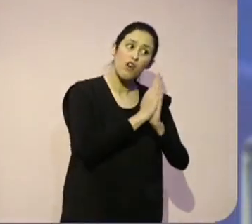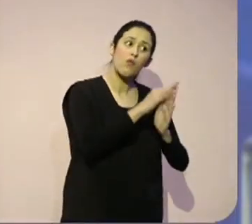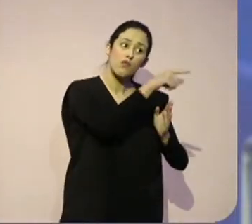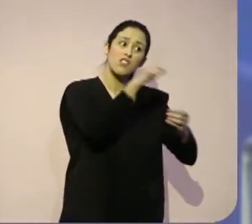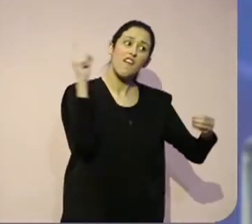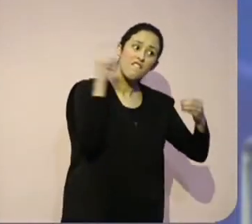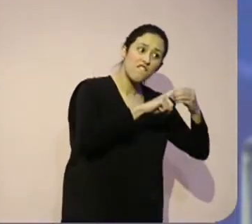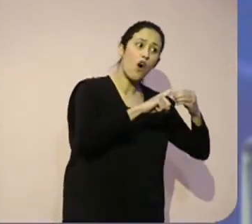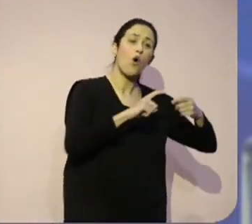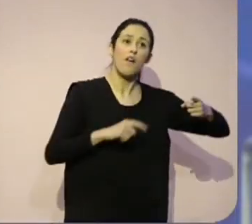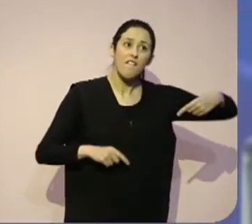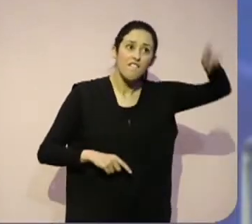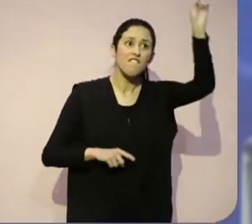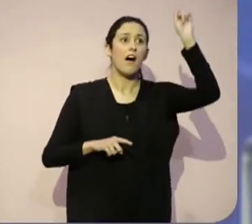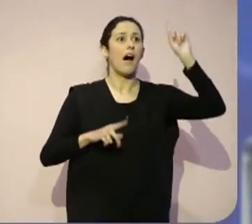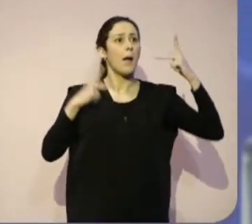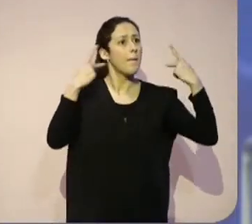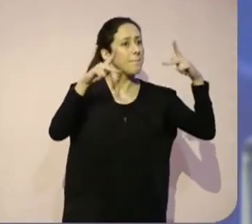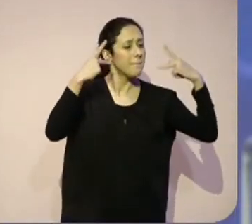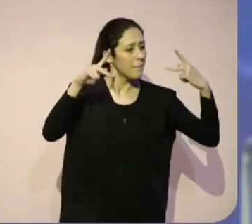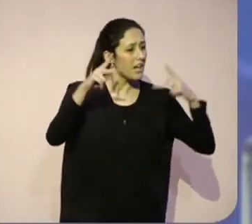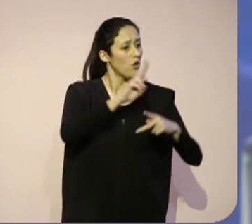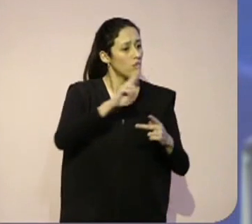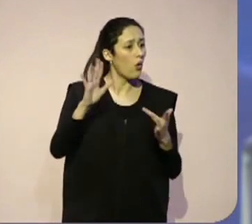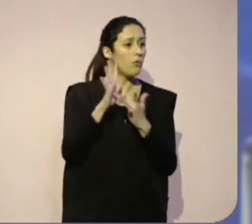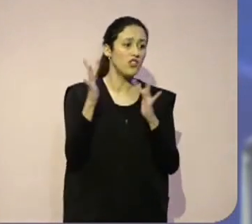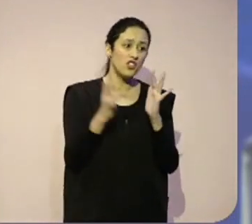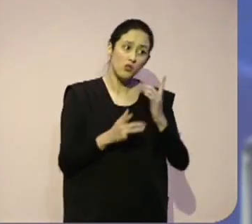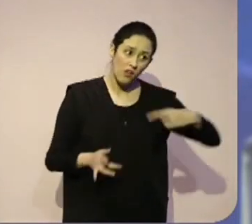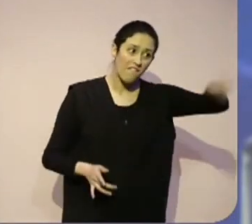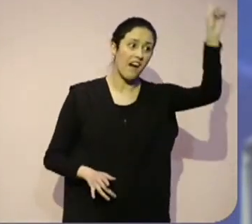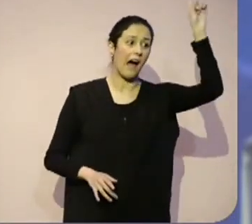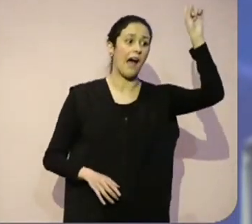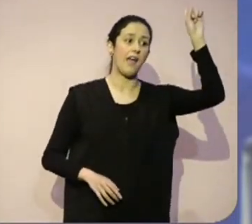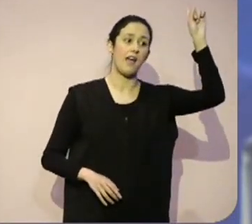Vai fazer aquilo que você estava fazendo.